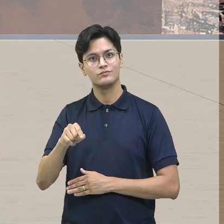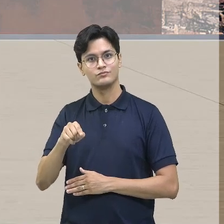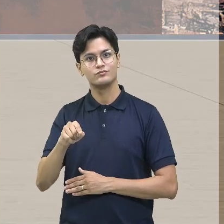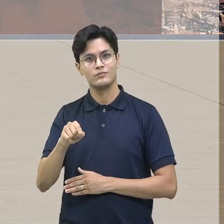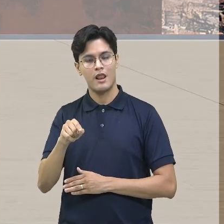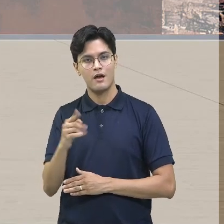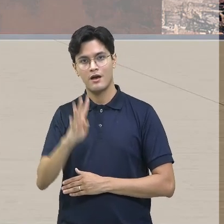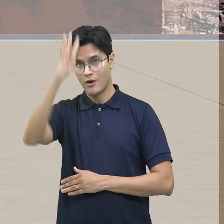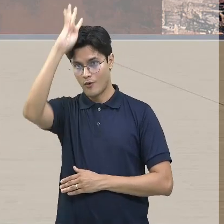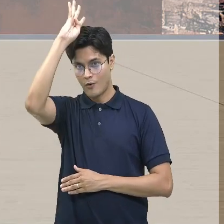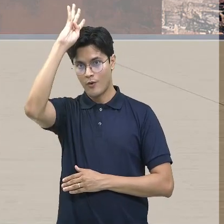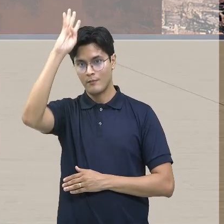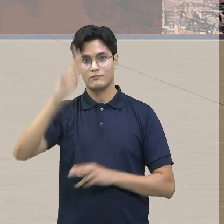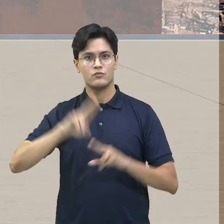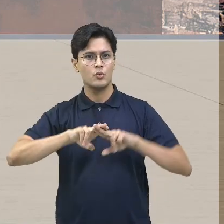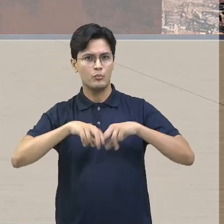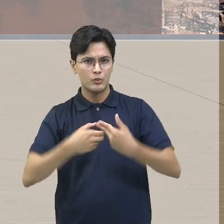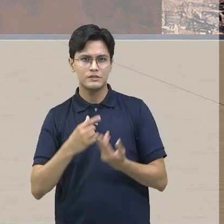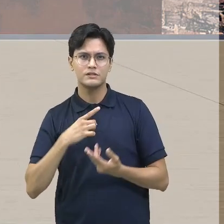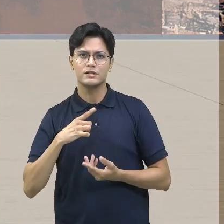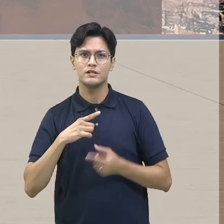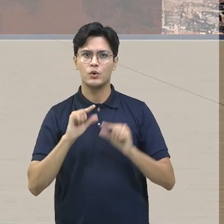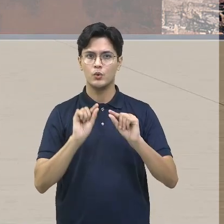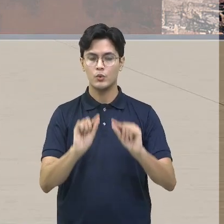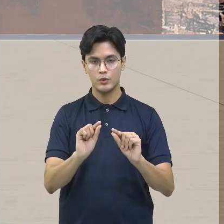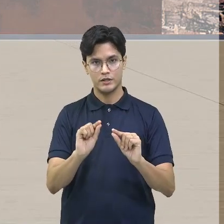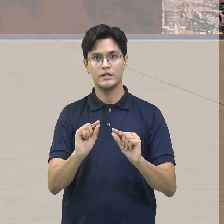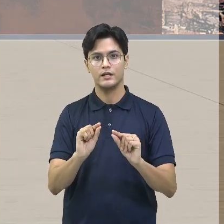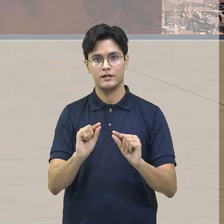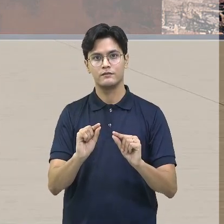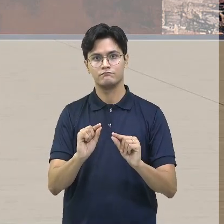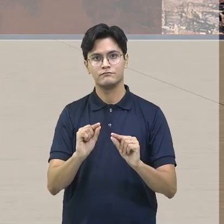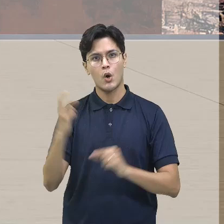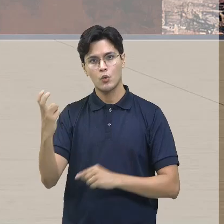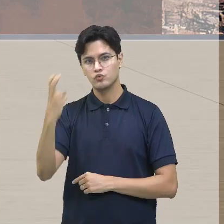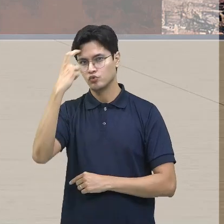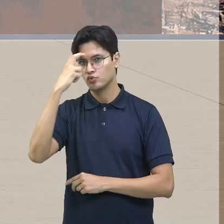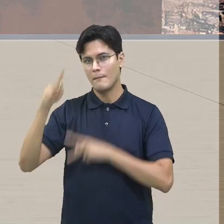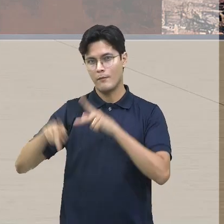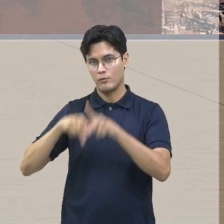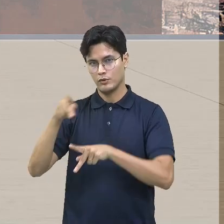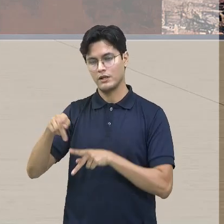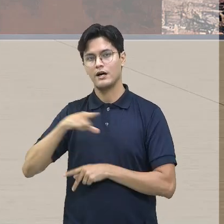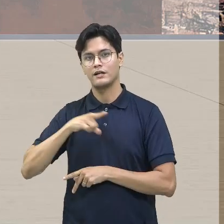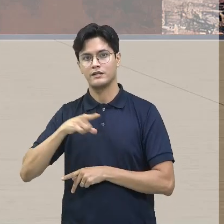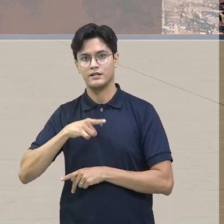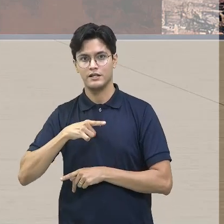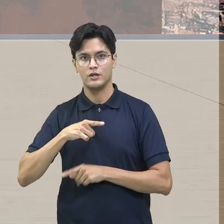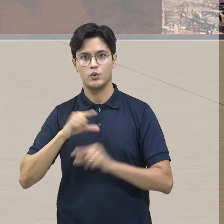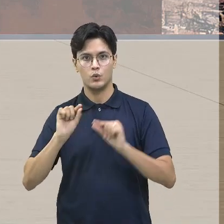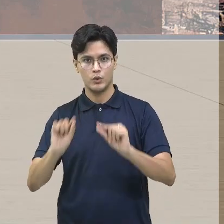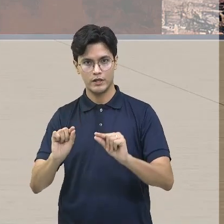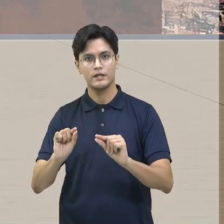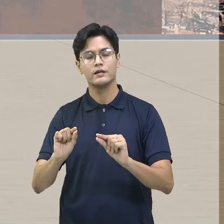da cultura popular, do período, do apogeu, do auge do Império Romano,